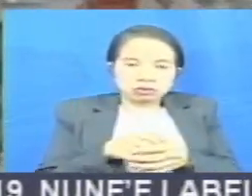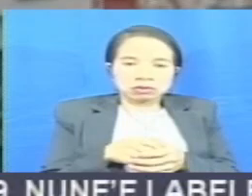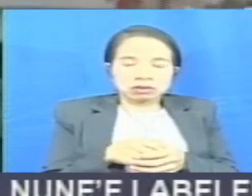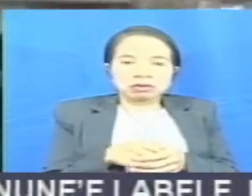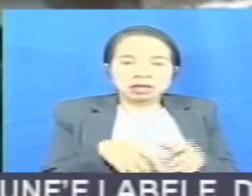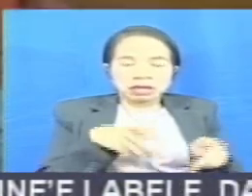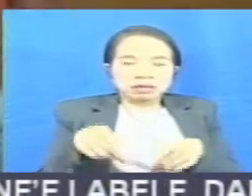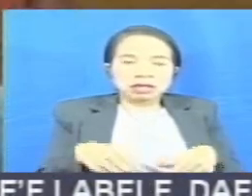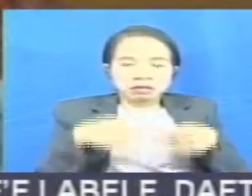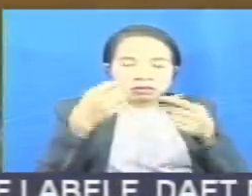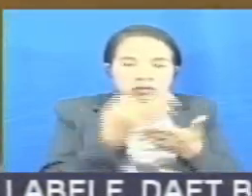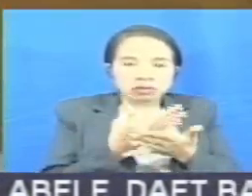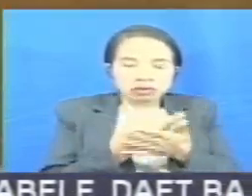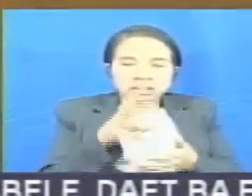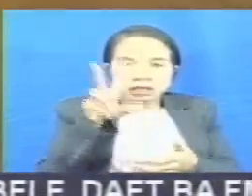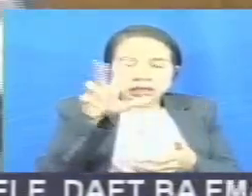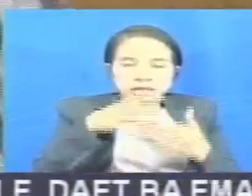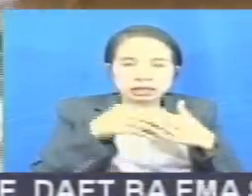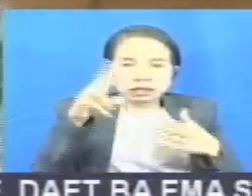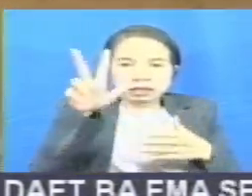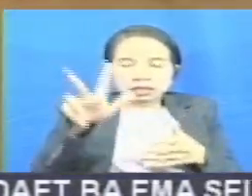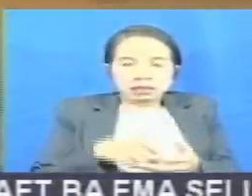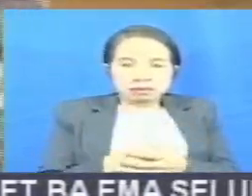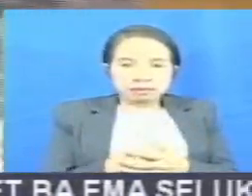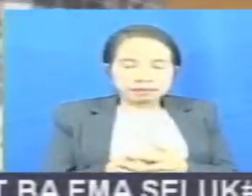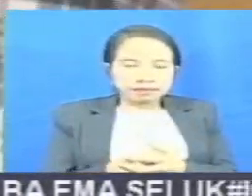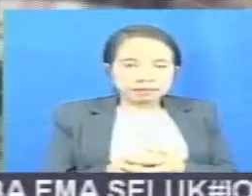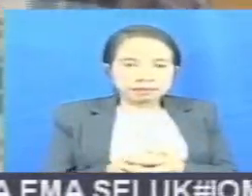tolu. João da Costa, Cristóvão Silva ba Ertateli.